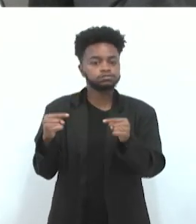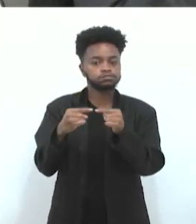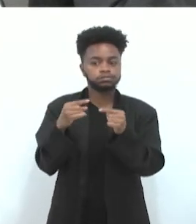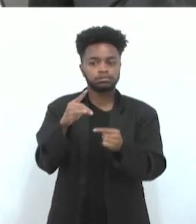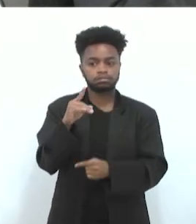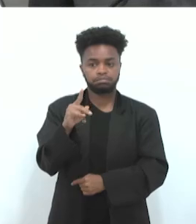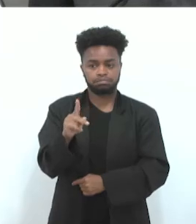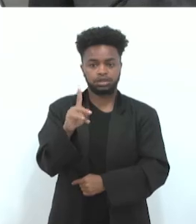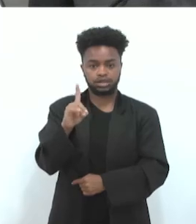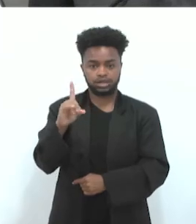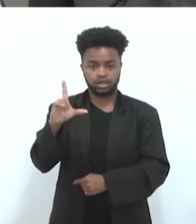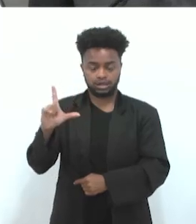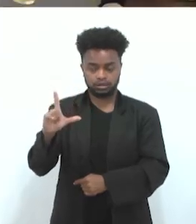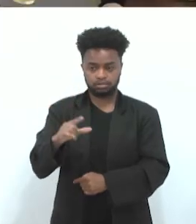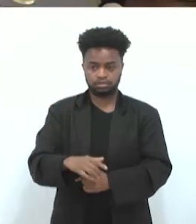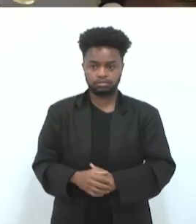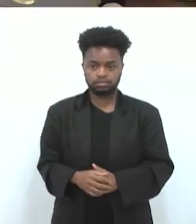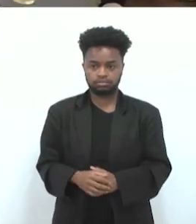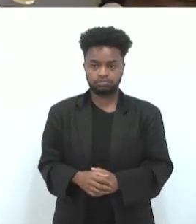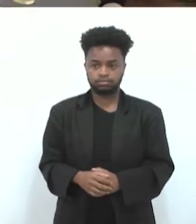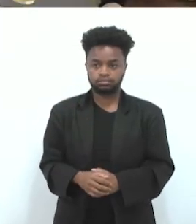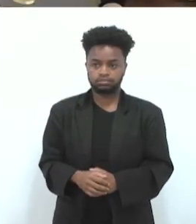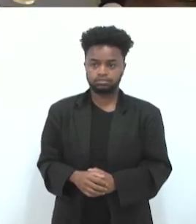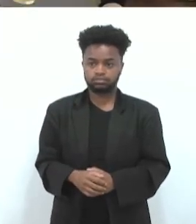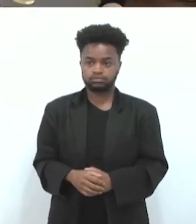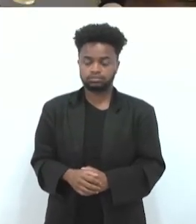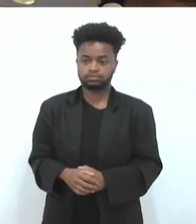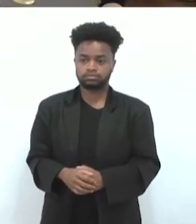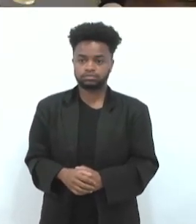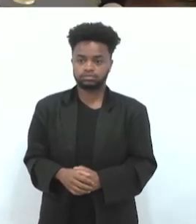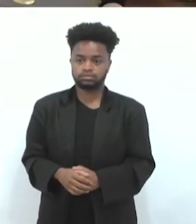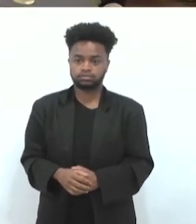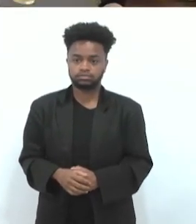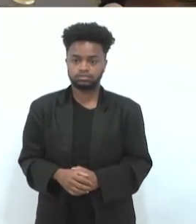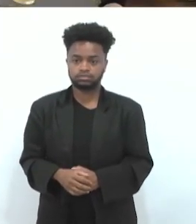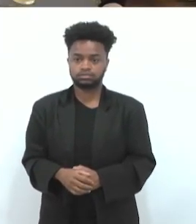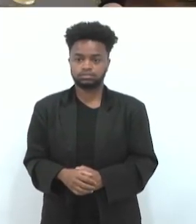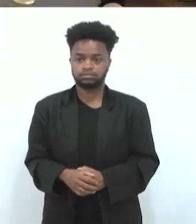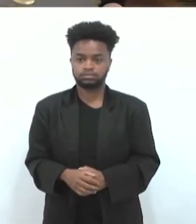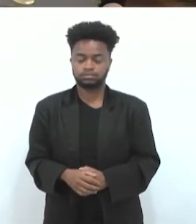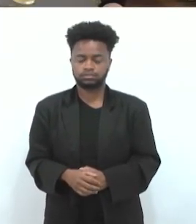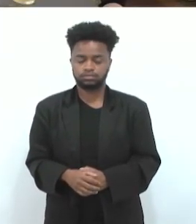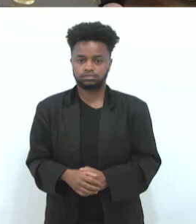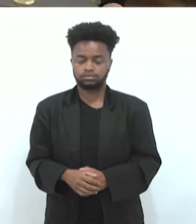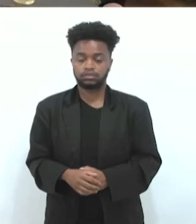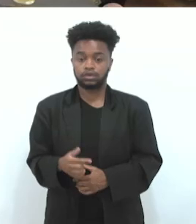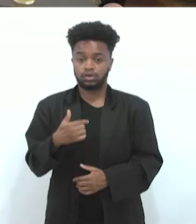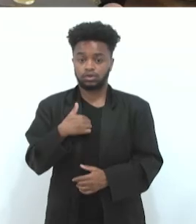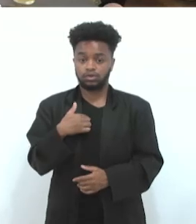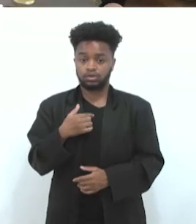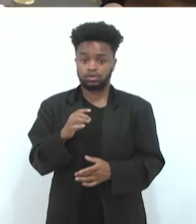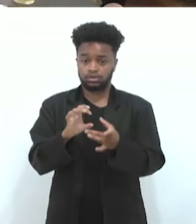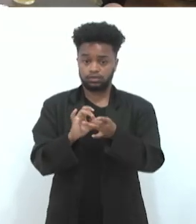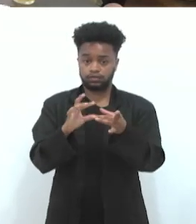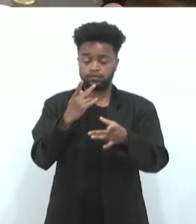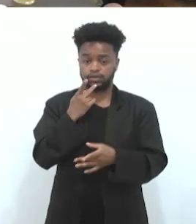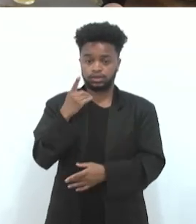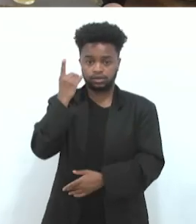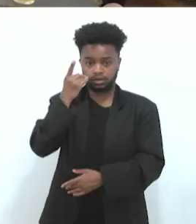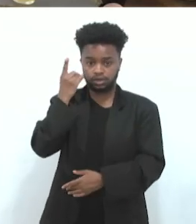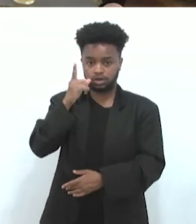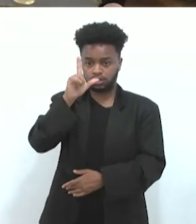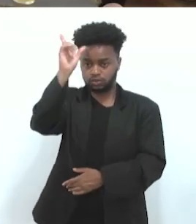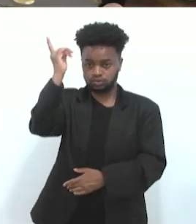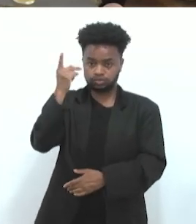é essa questão. só vou- Né? Se eu o vou passar- parecer normativo seria passar a palavra ao considerado deputado- como um ato. Eu vou passar entendeu? a palavra ao Norma- deputado Luiz Paulo e ao deputado